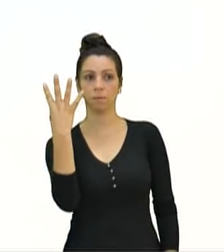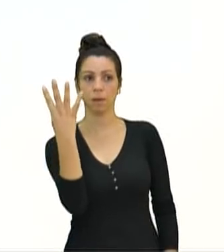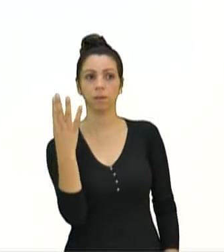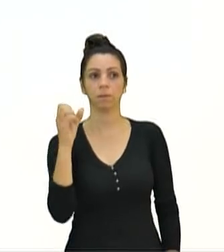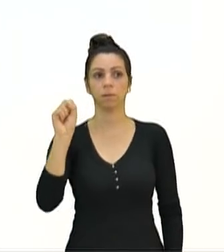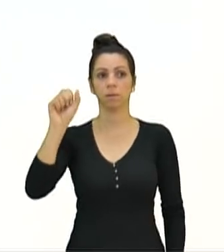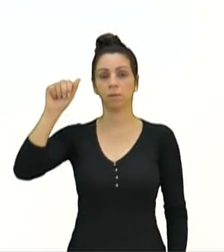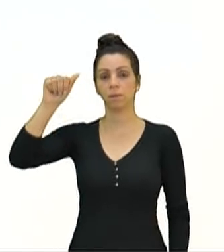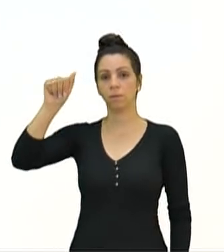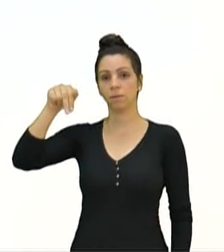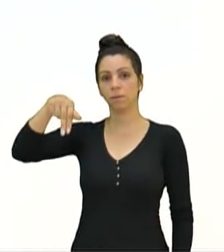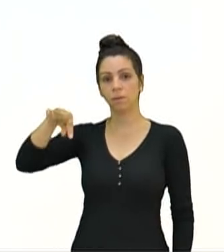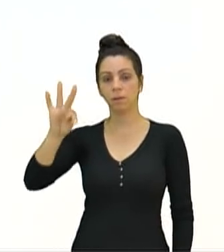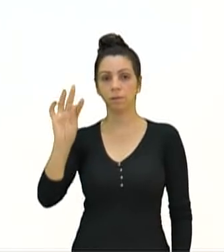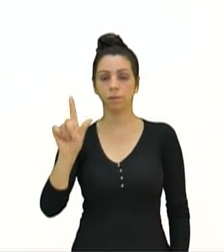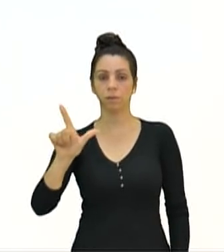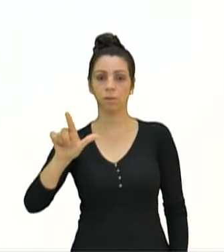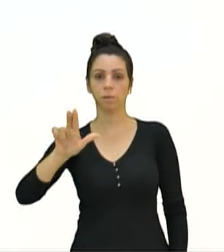1904.